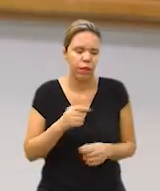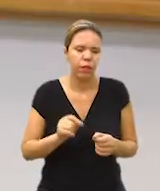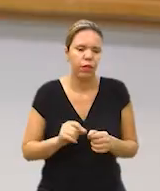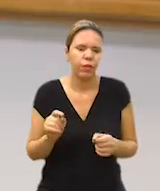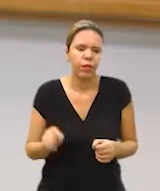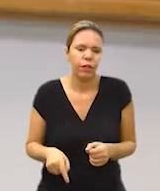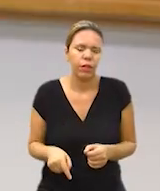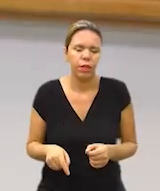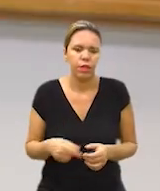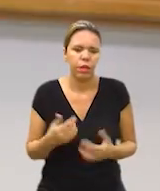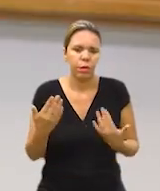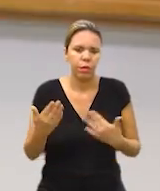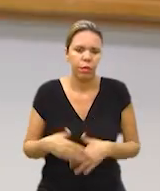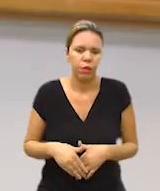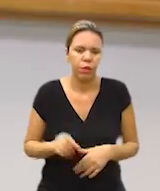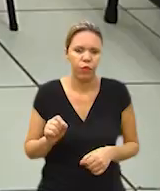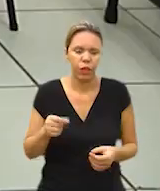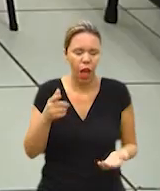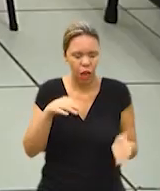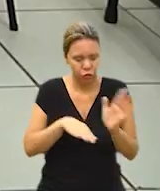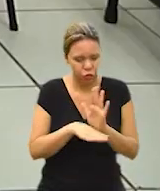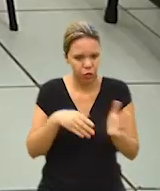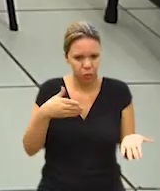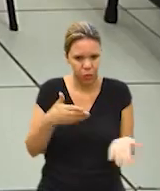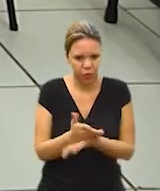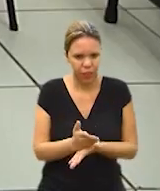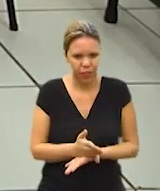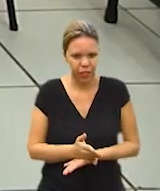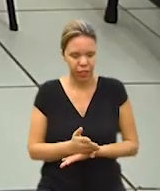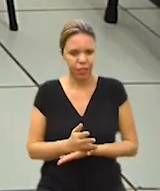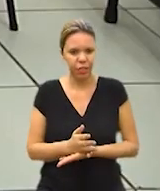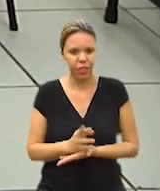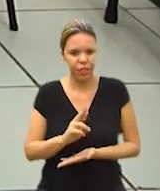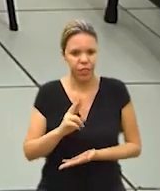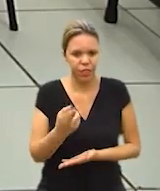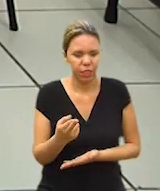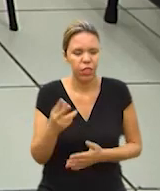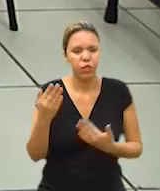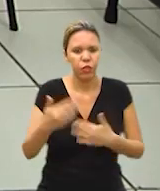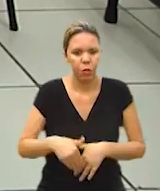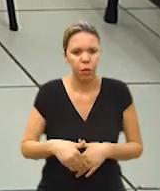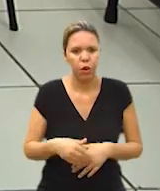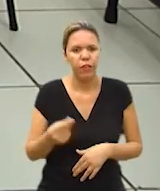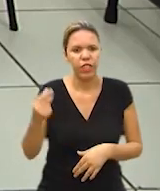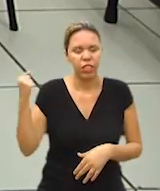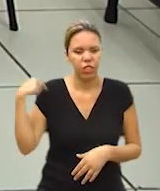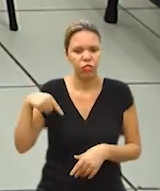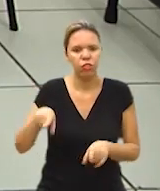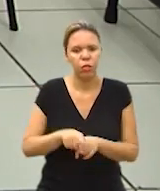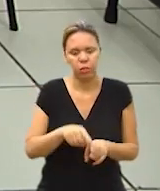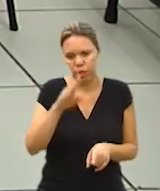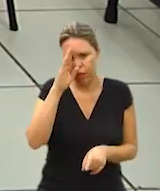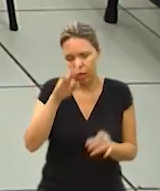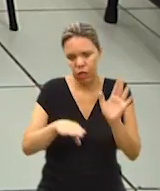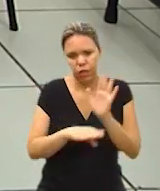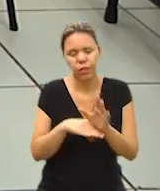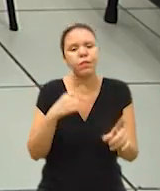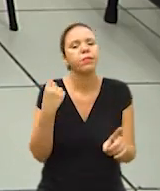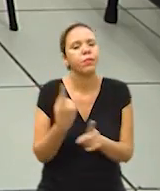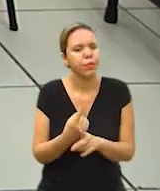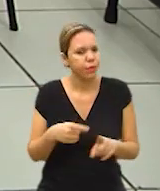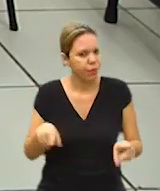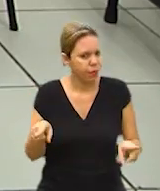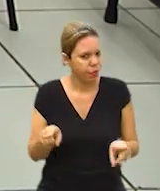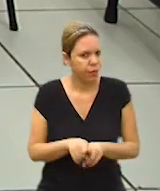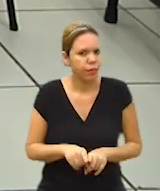que fazer prova é o que aprova. Isso, né? Resolver provas antigas é fundamental. É fundamental. Isso momento. Ele encontra também, né?